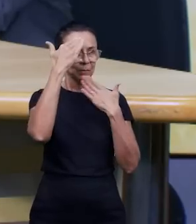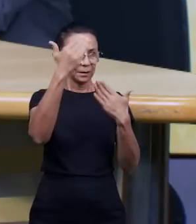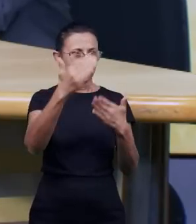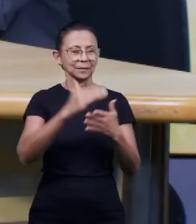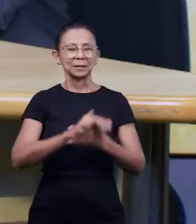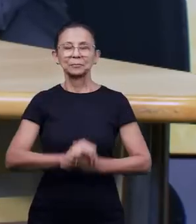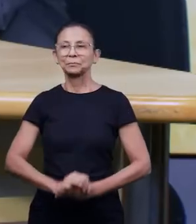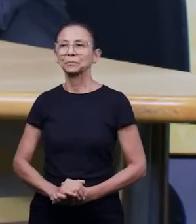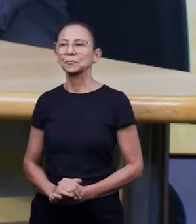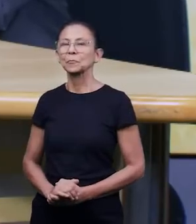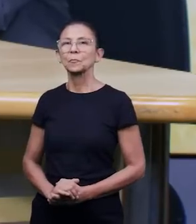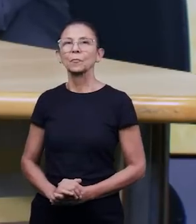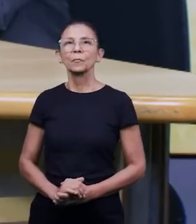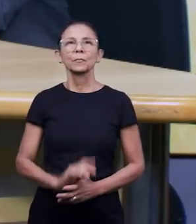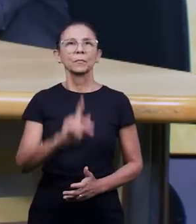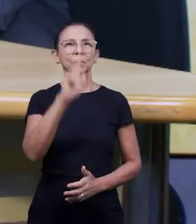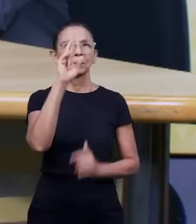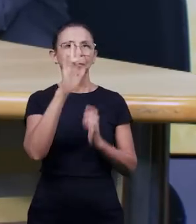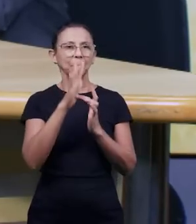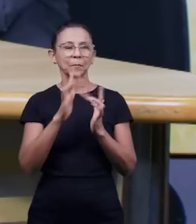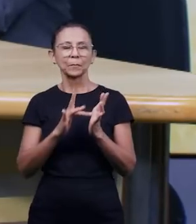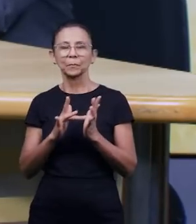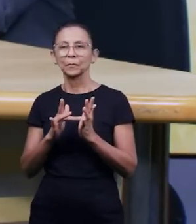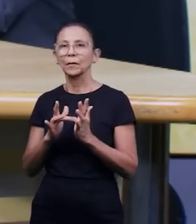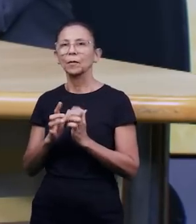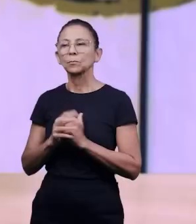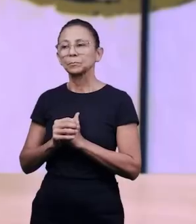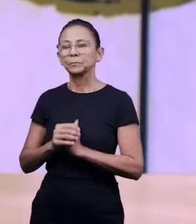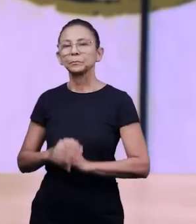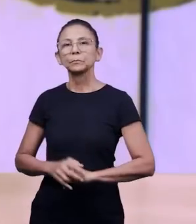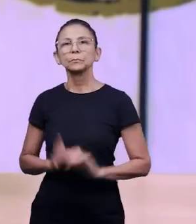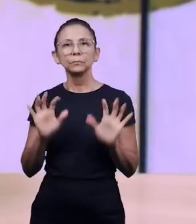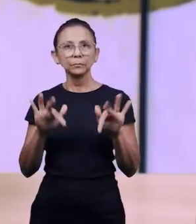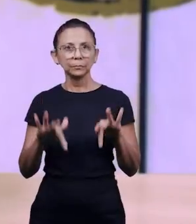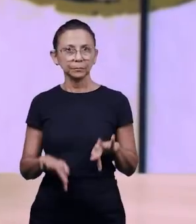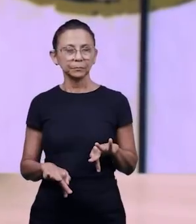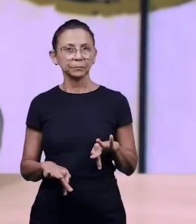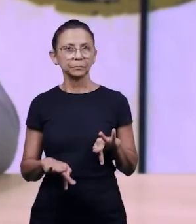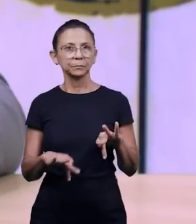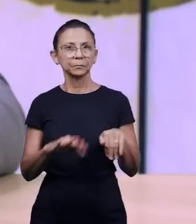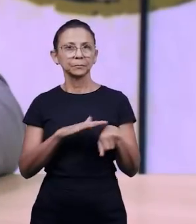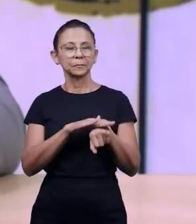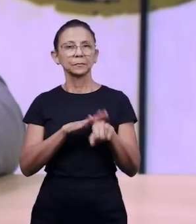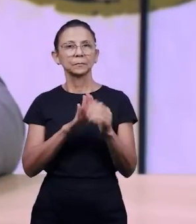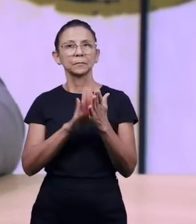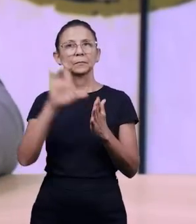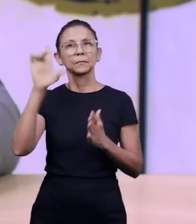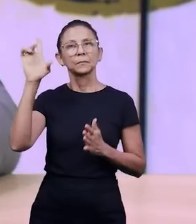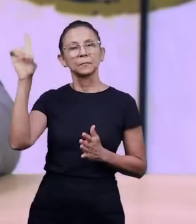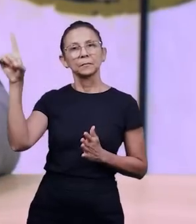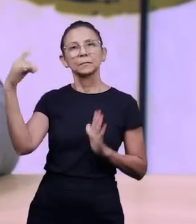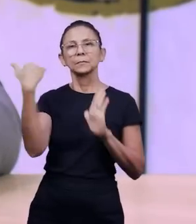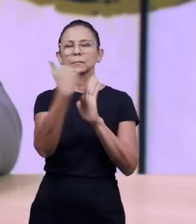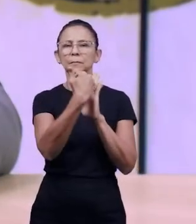quando tem um dom espiritual, você para, porque há coisas que acontecem e depois não tem como voltar